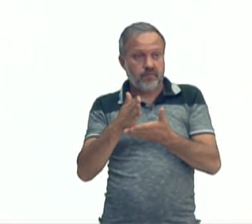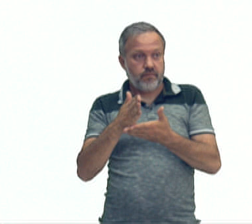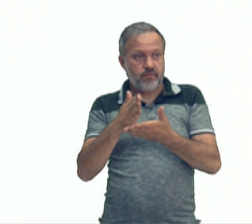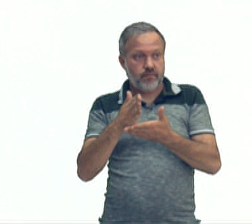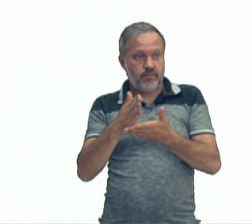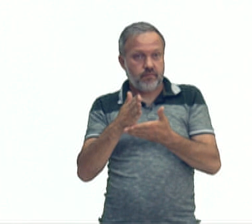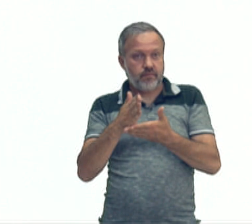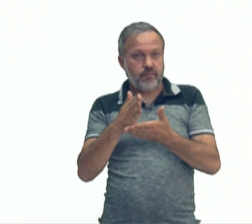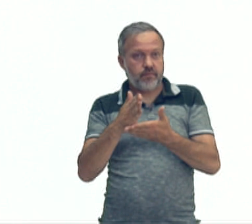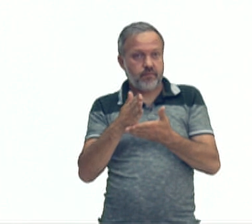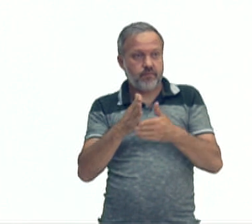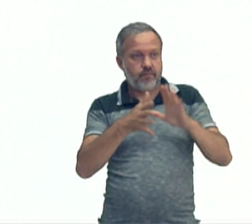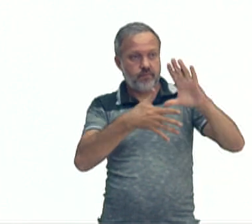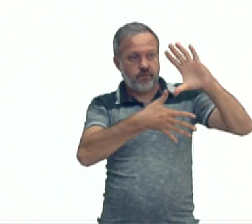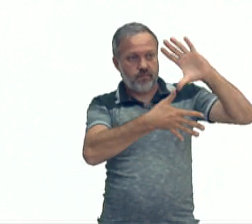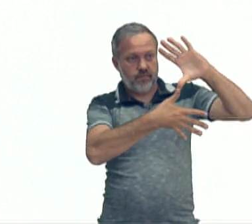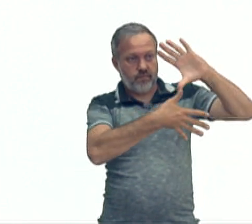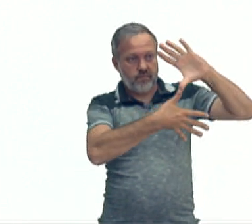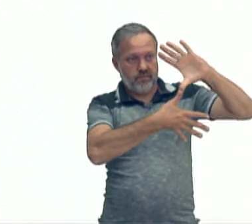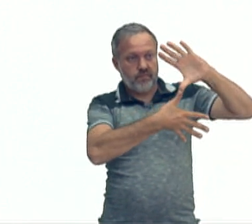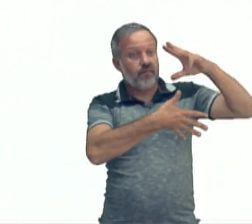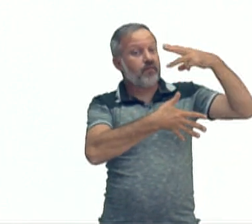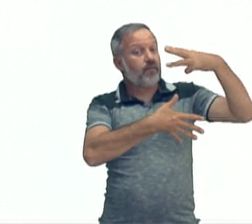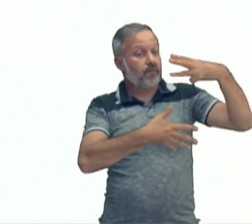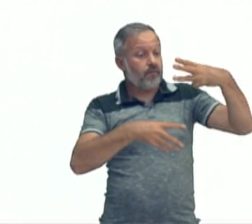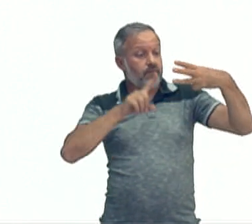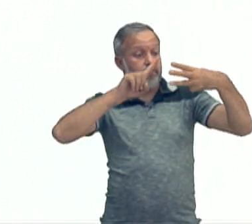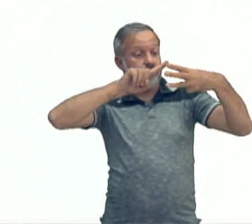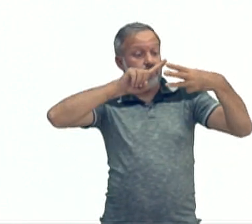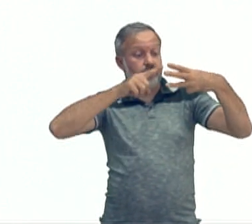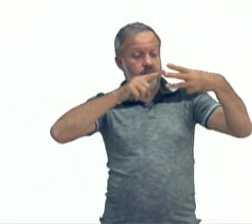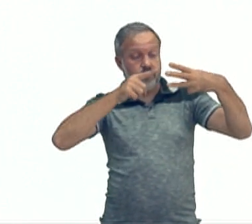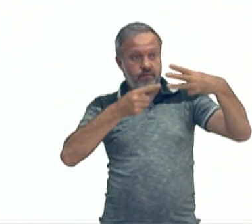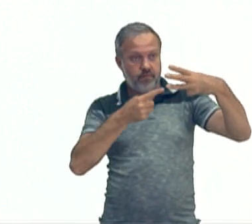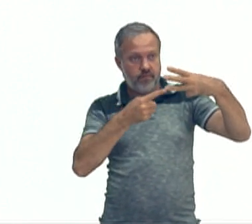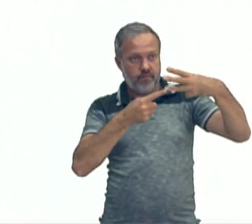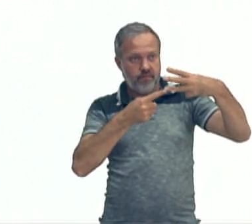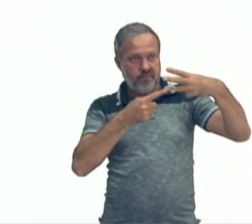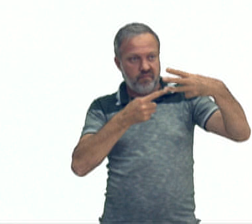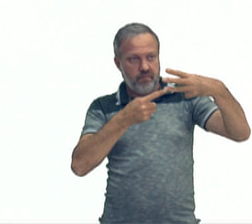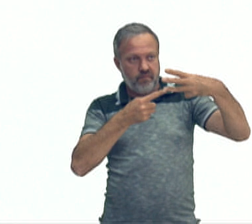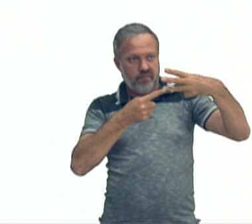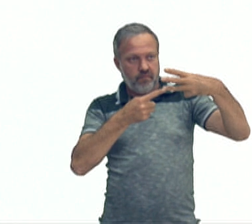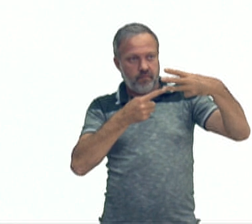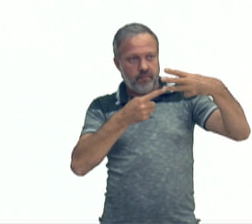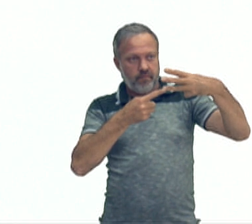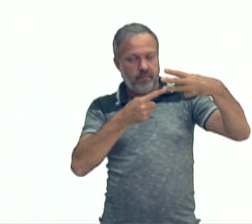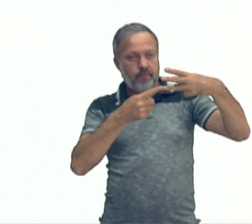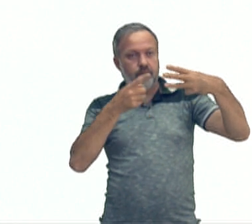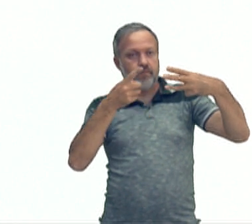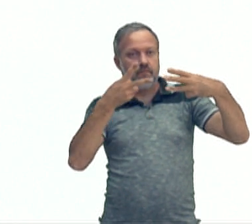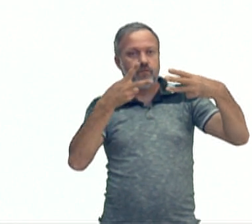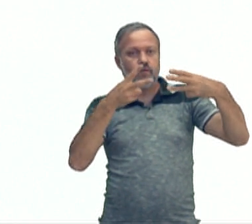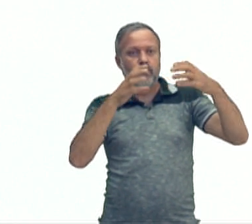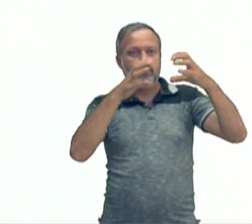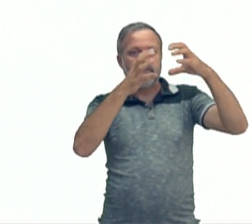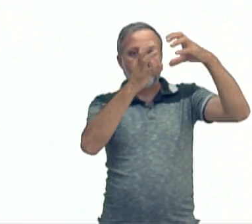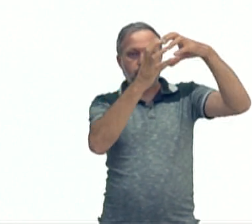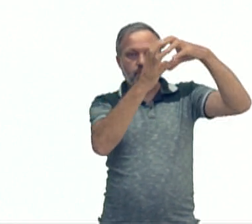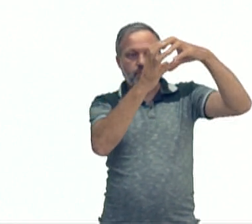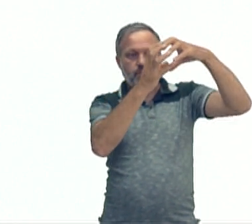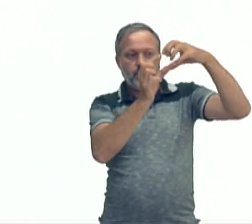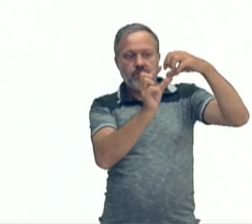Regionalizar a América de 3 aspectos, conforme eu tinha falado para vocês. 2 grandes blocos e uma ligação,